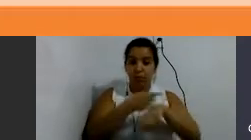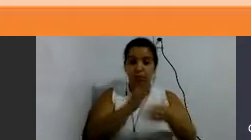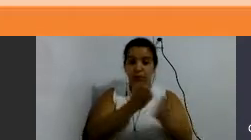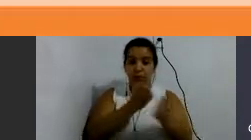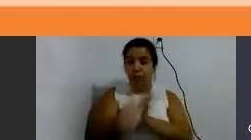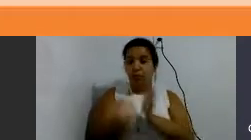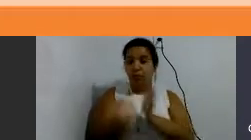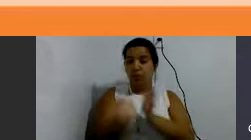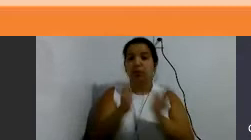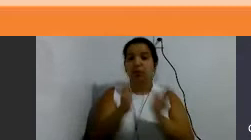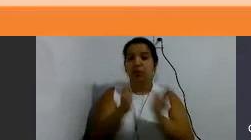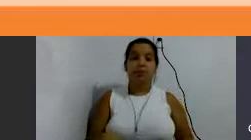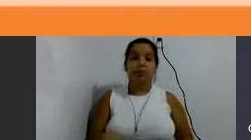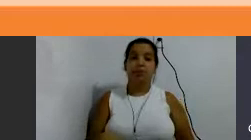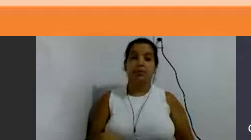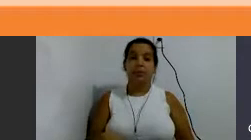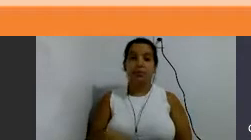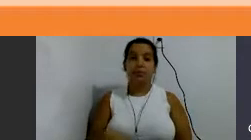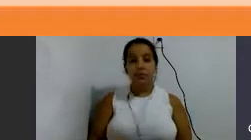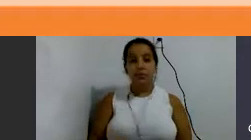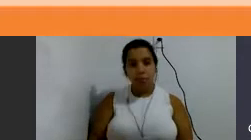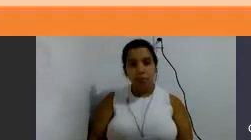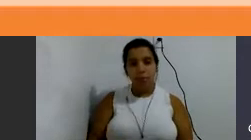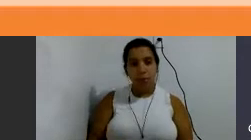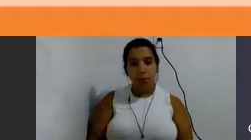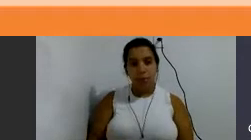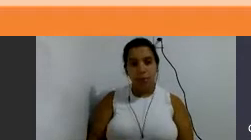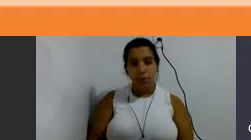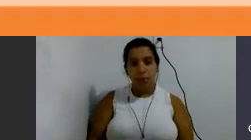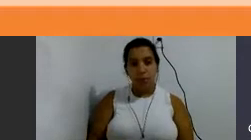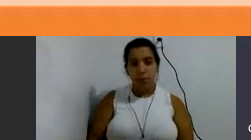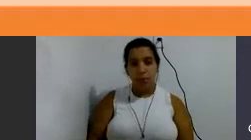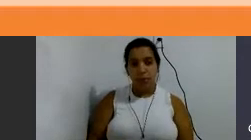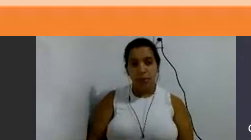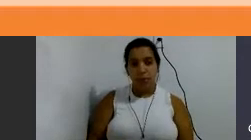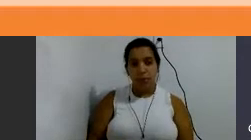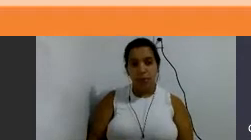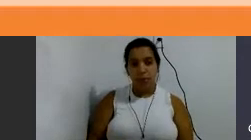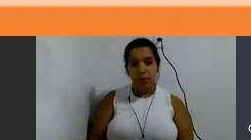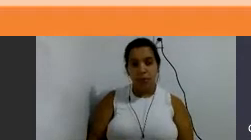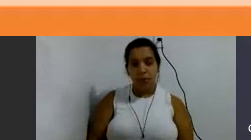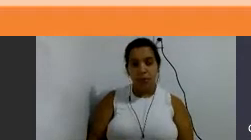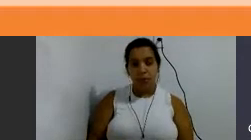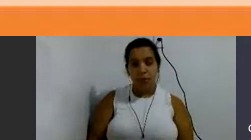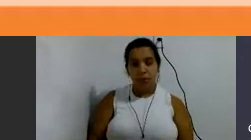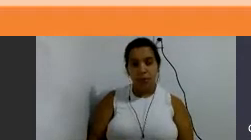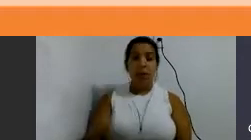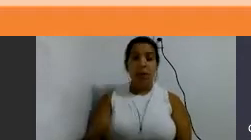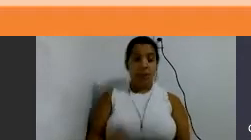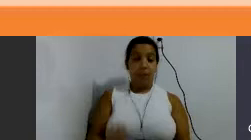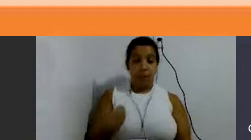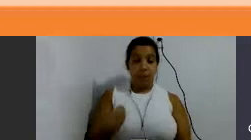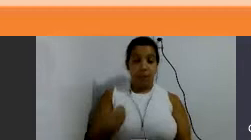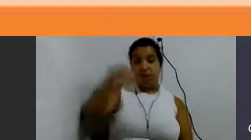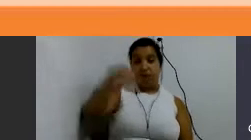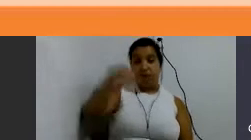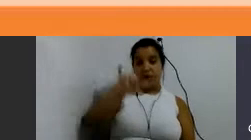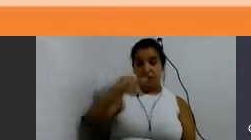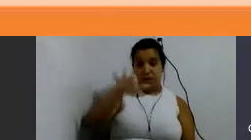que é o xenodiagnóstico. Então, o xenodiagnóstico a gente coloca ninfa de triatomina em uma caixa e